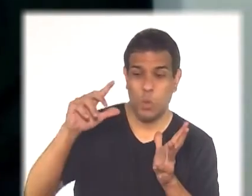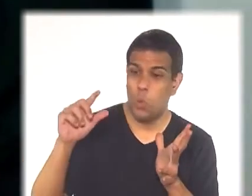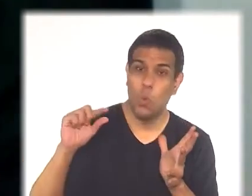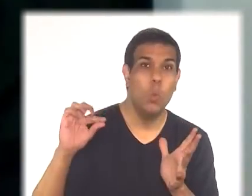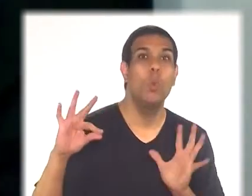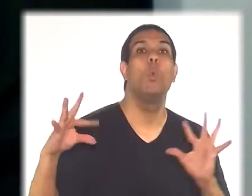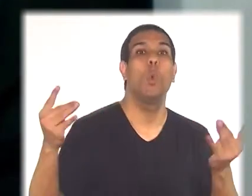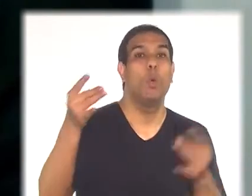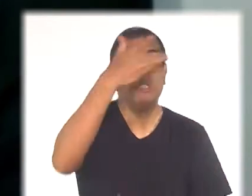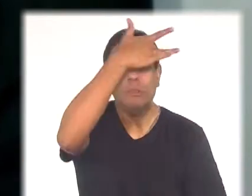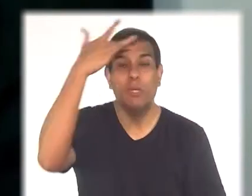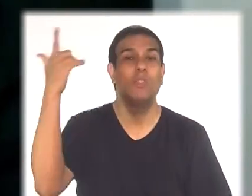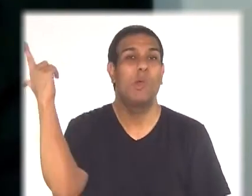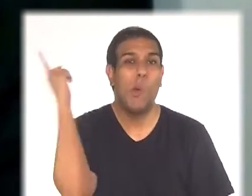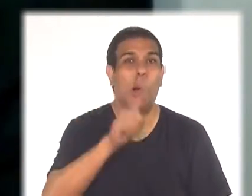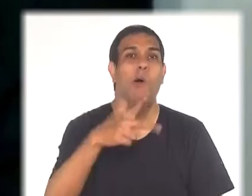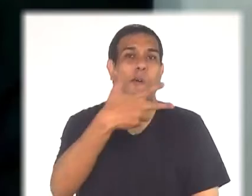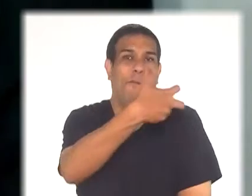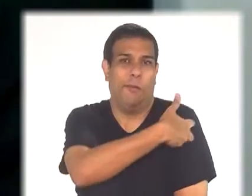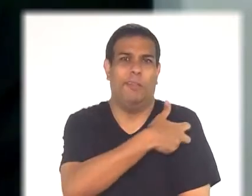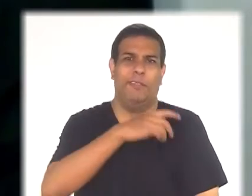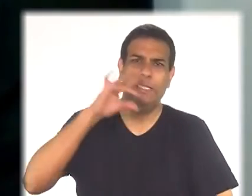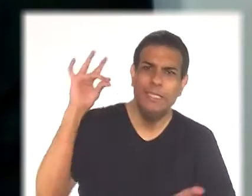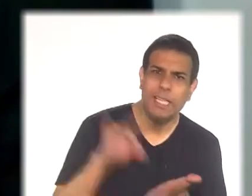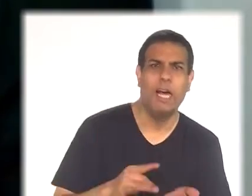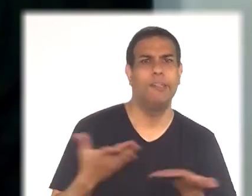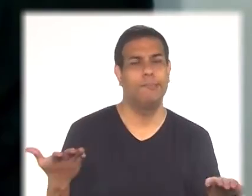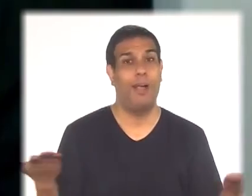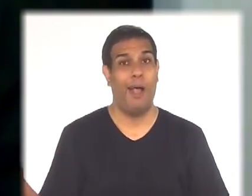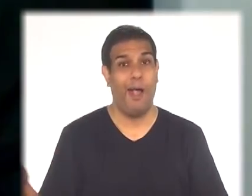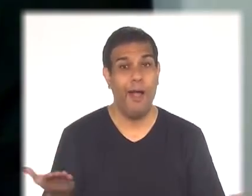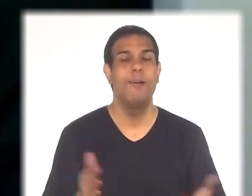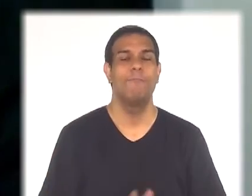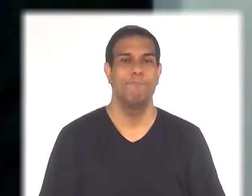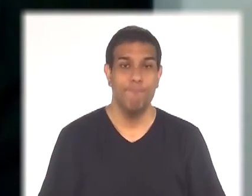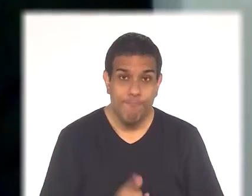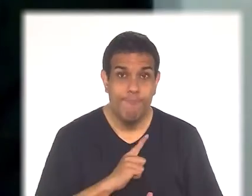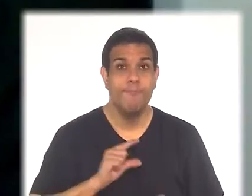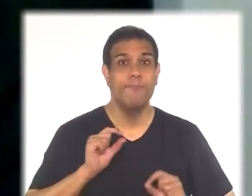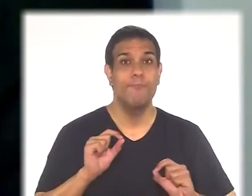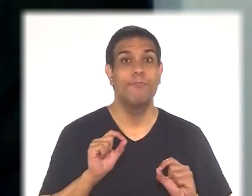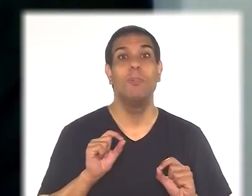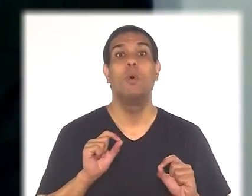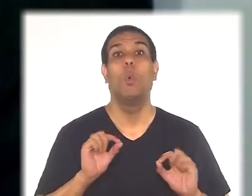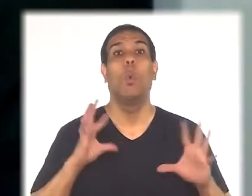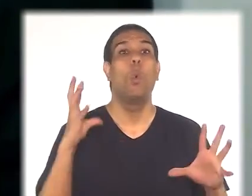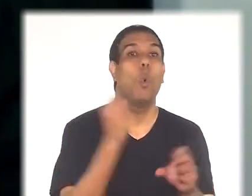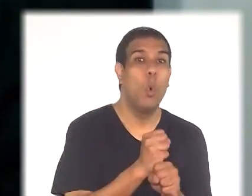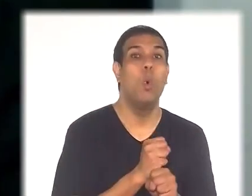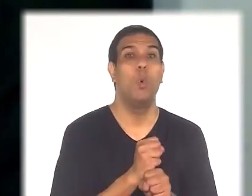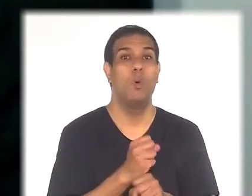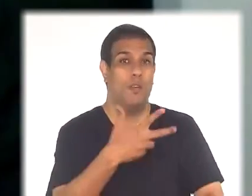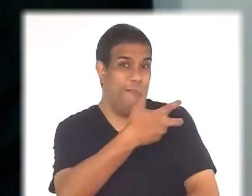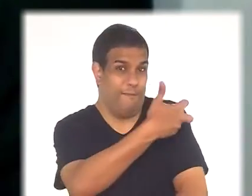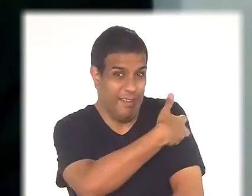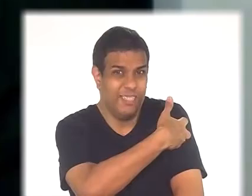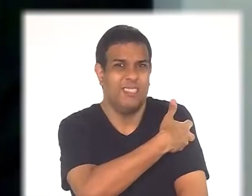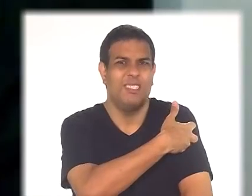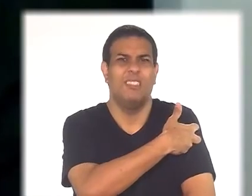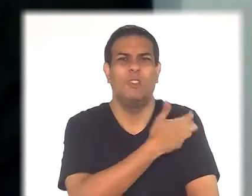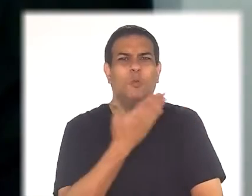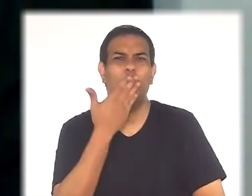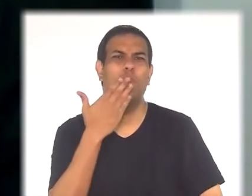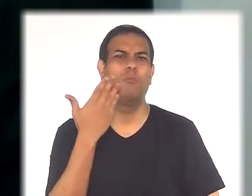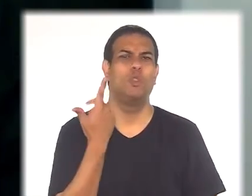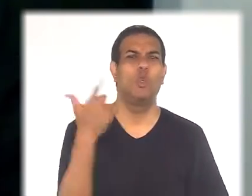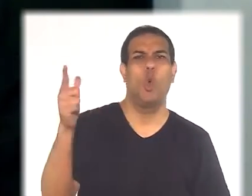que garantir que a sua população tenha acesso a esses bens, né? E nesse caso nós temos aí uma cesta completa,